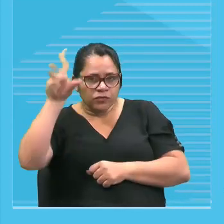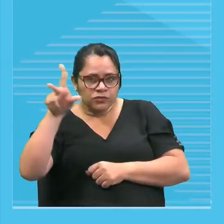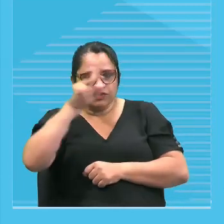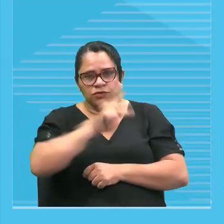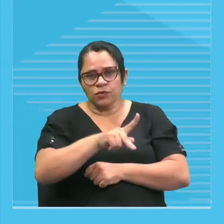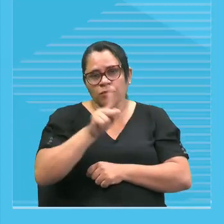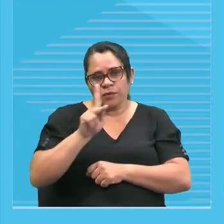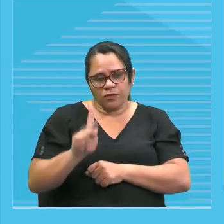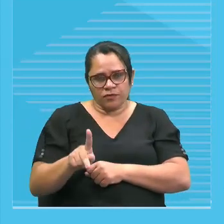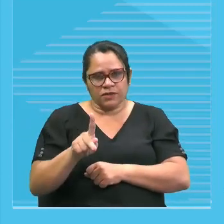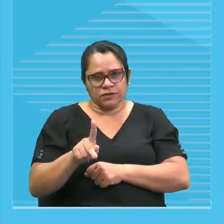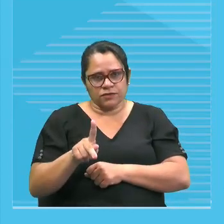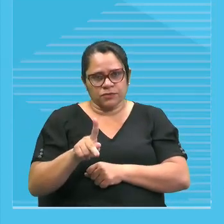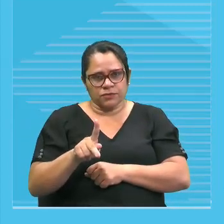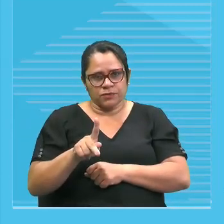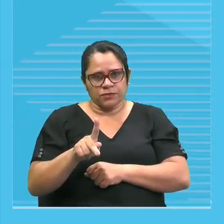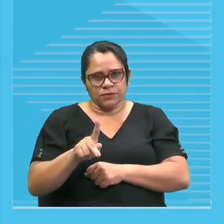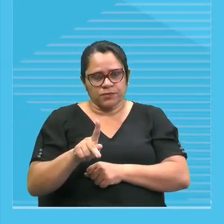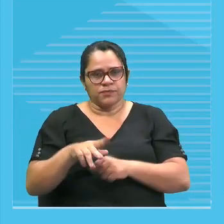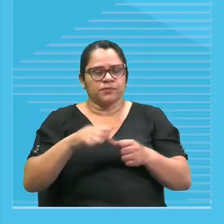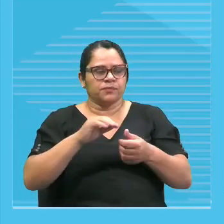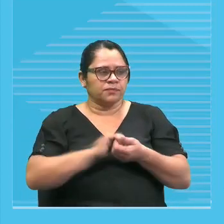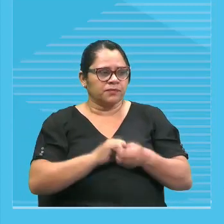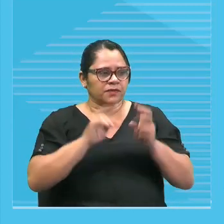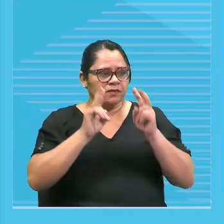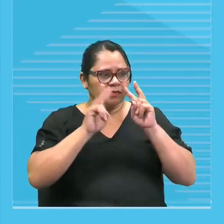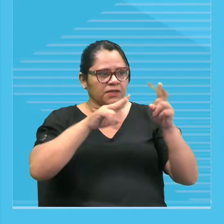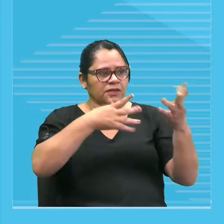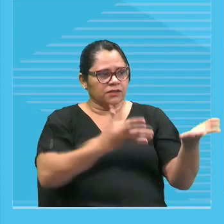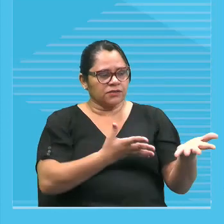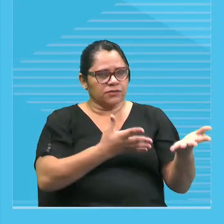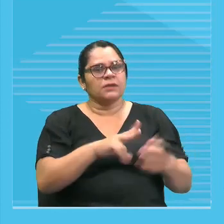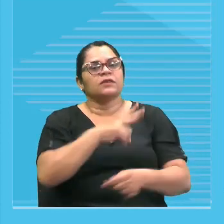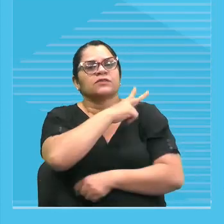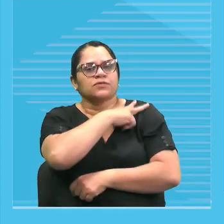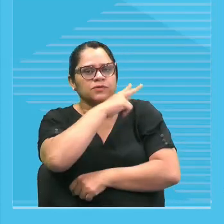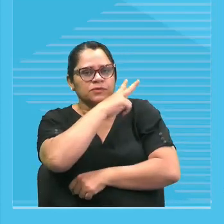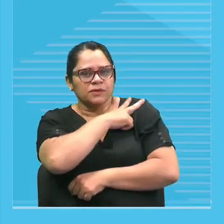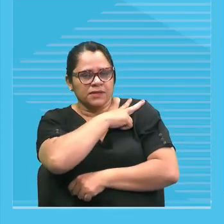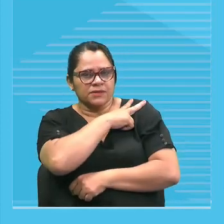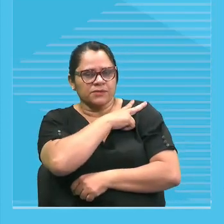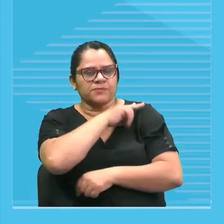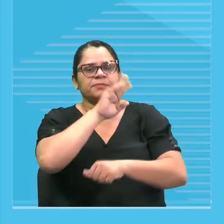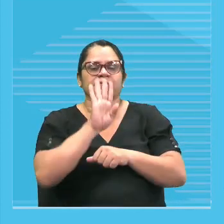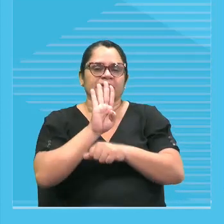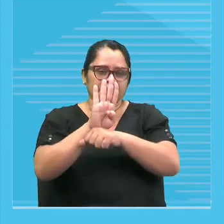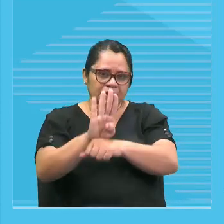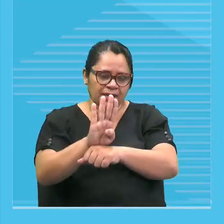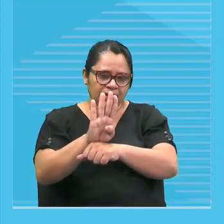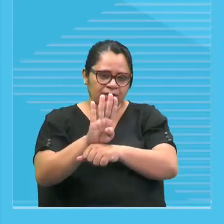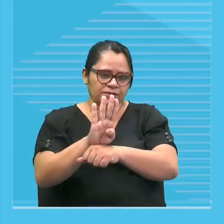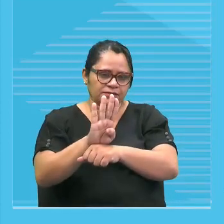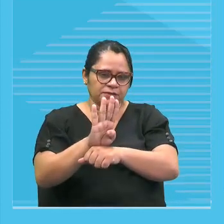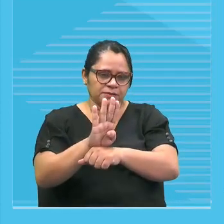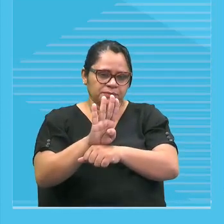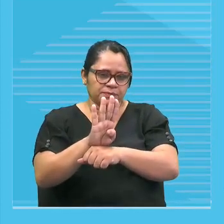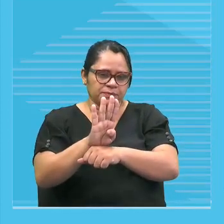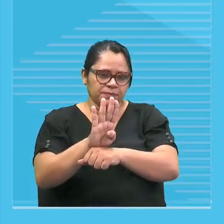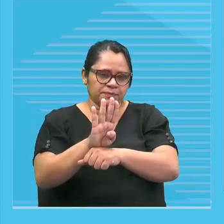mestre né o goia Esse é o segundo ano da tarde né